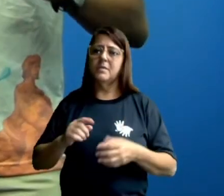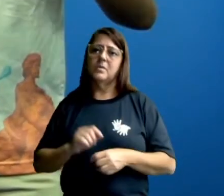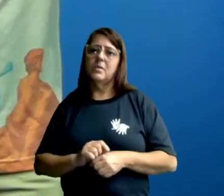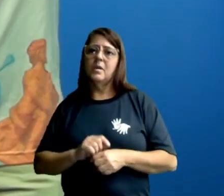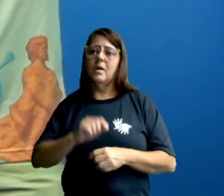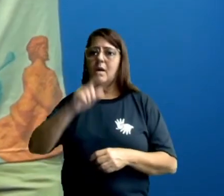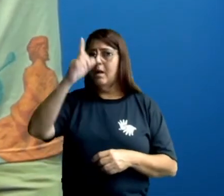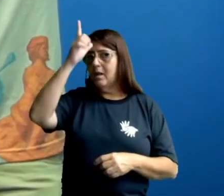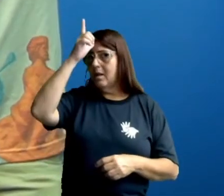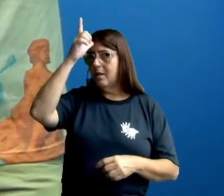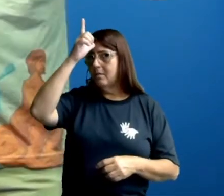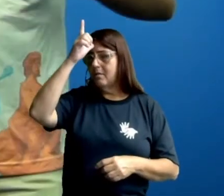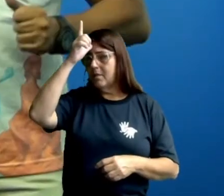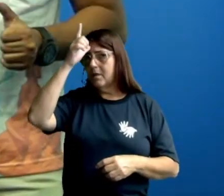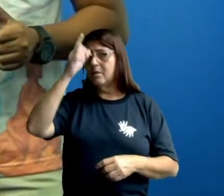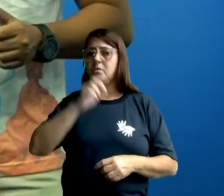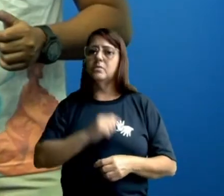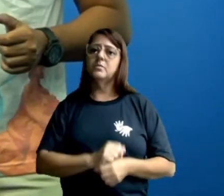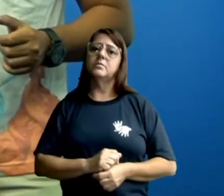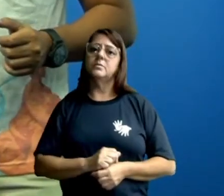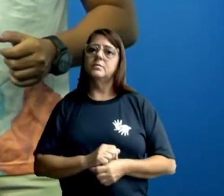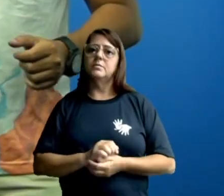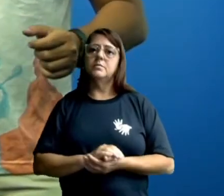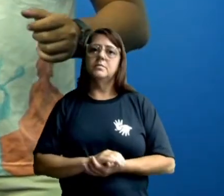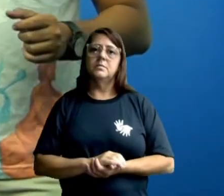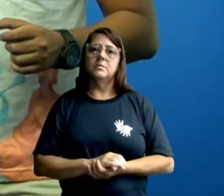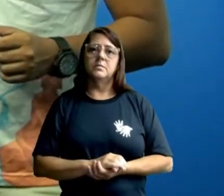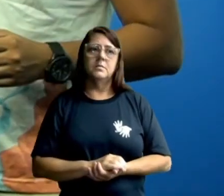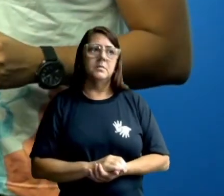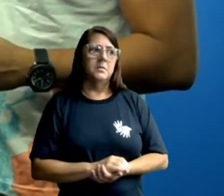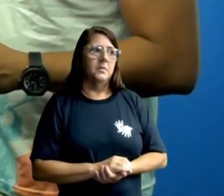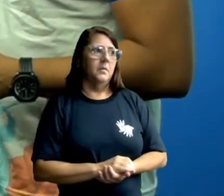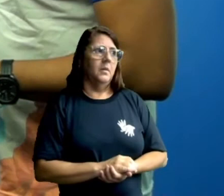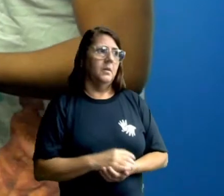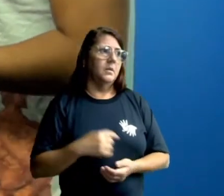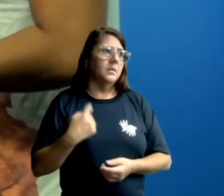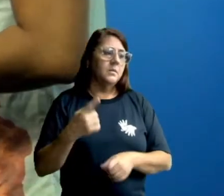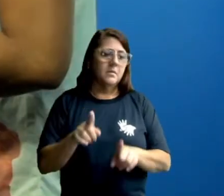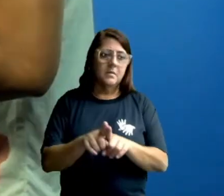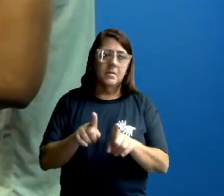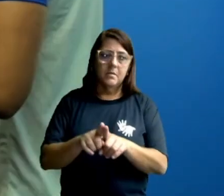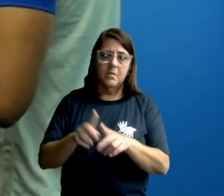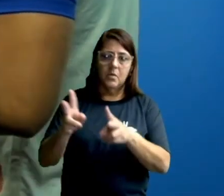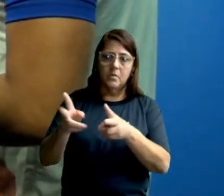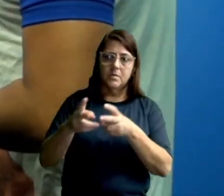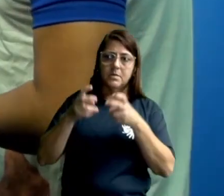que vai pôr fim a esse conflito. Nós ainda observamos